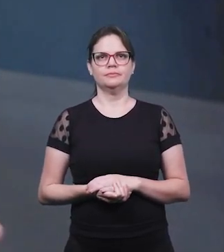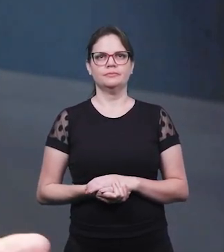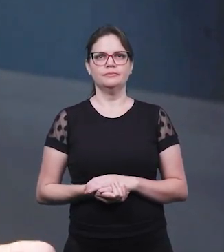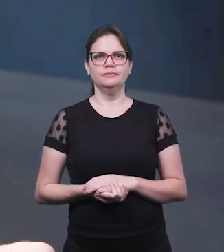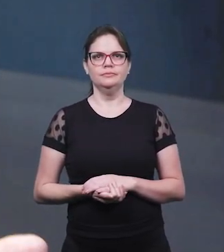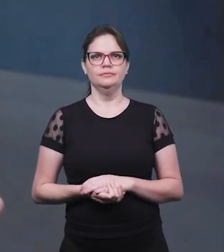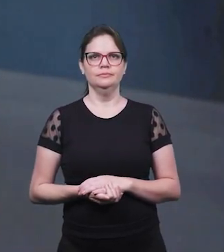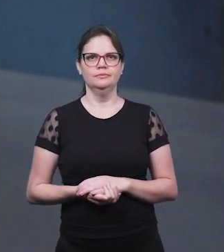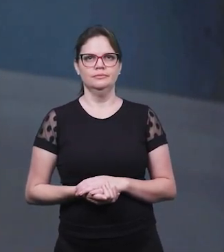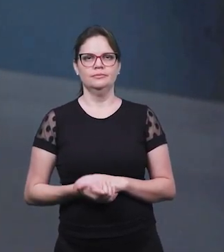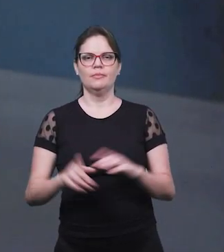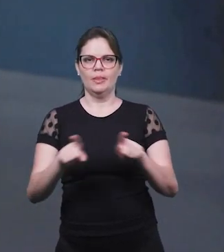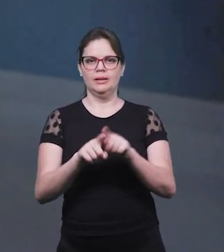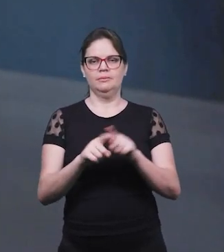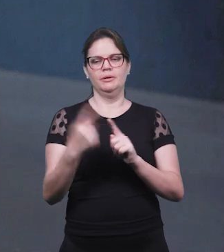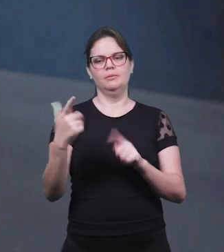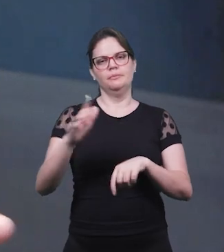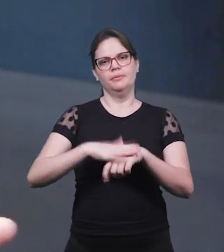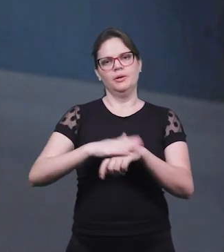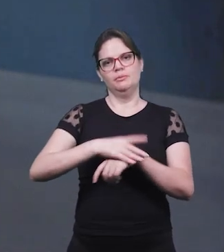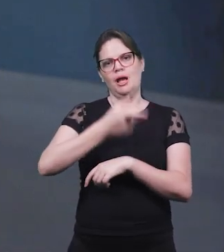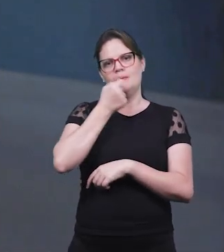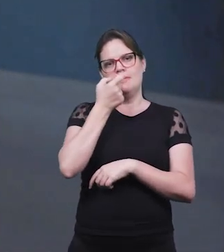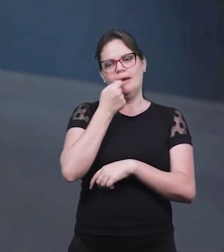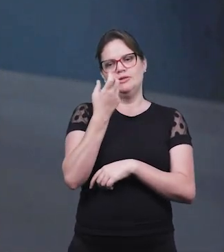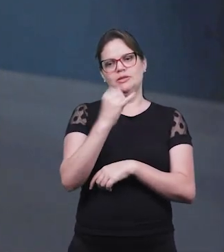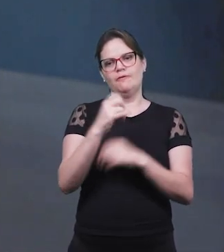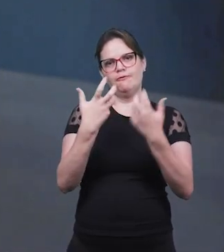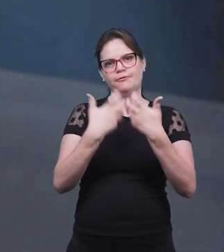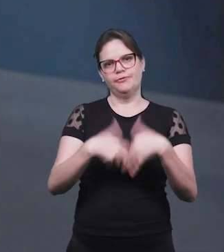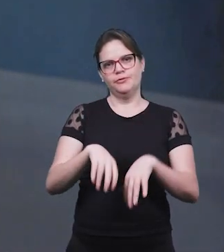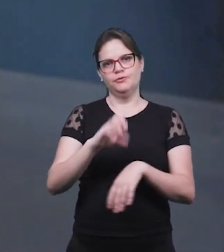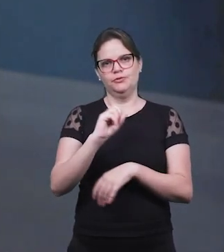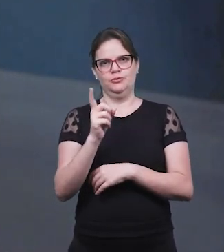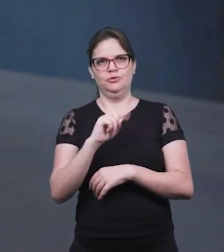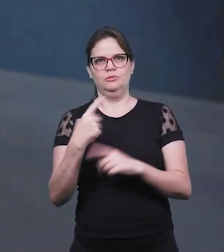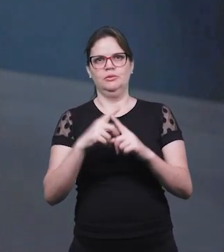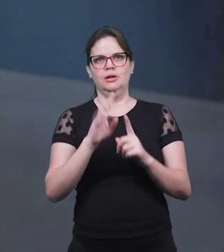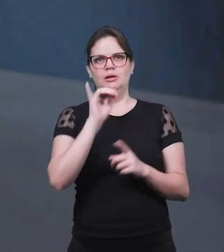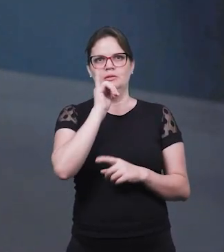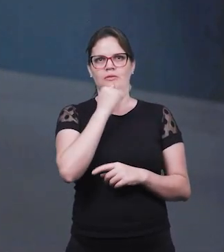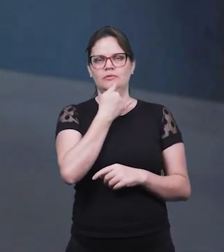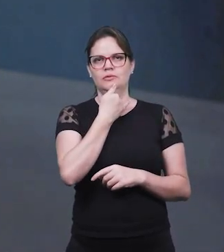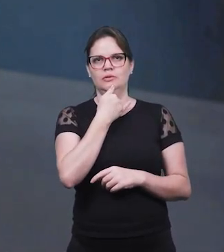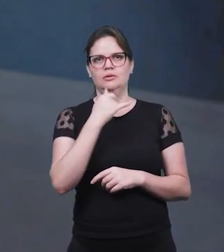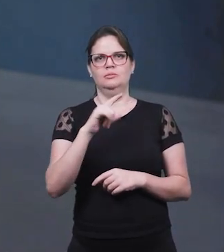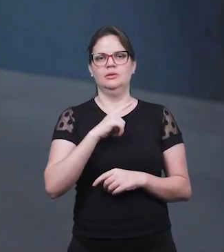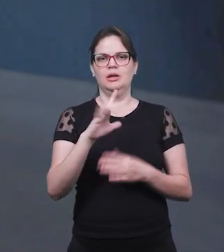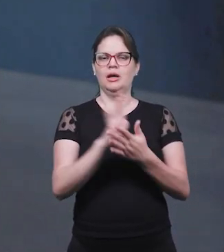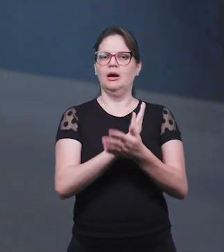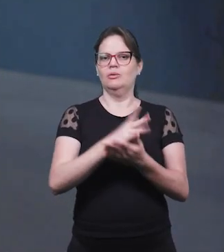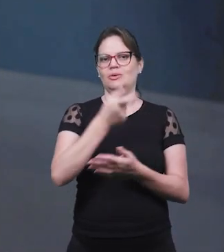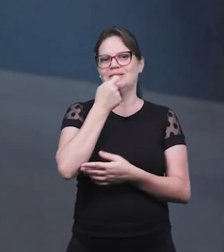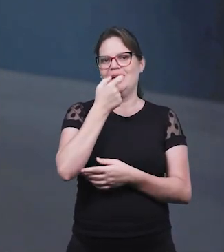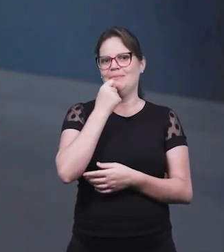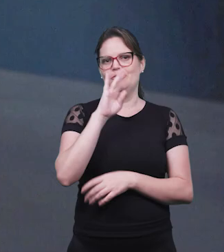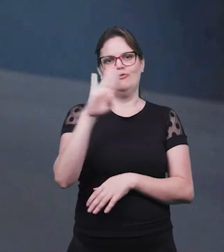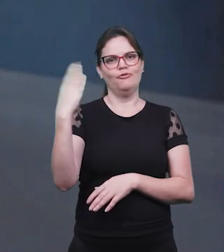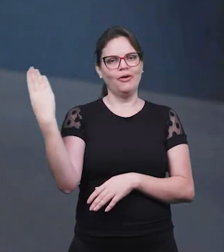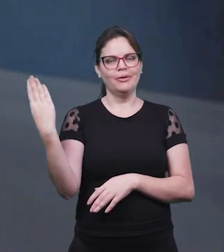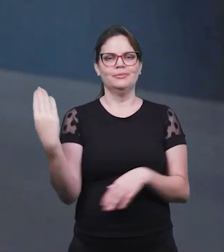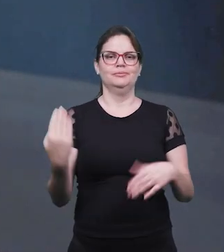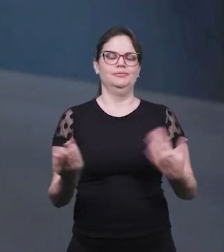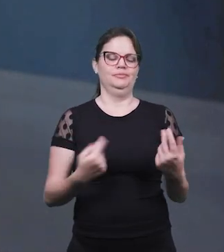é da droga, do medicamento. Ele funcionar. Infelizmente, hoje a gente tem pirataria, né? Você